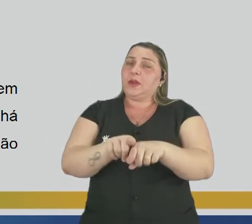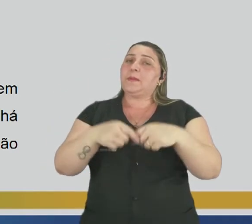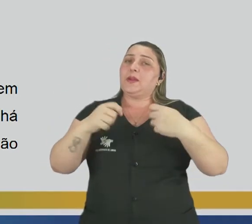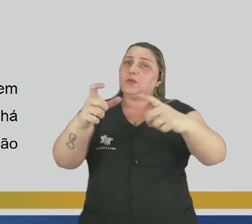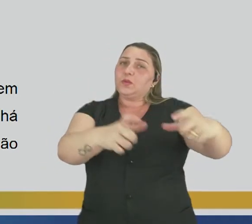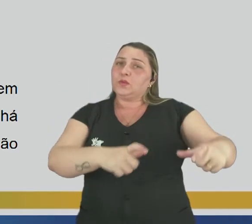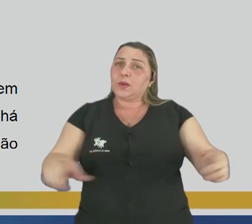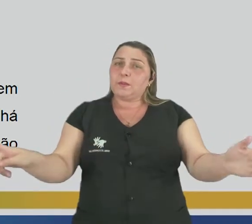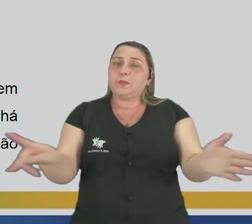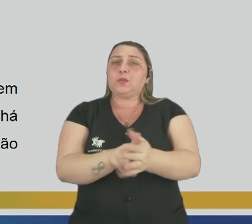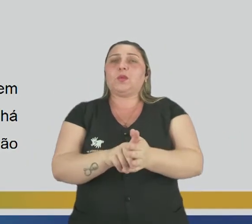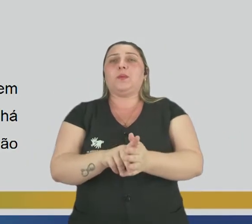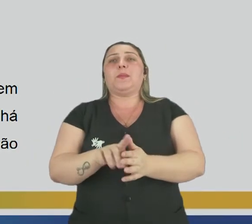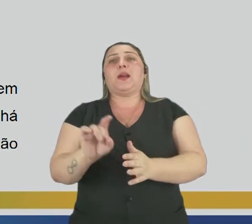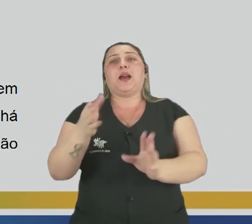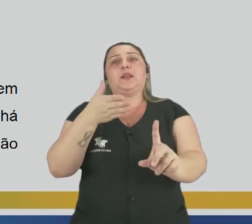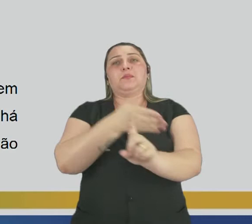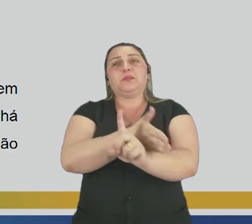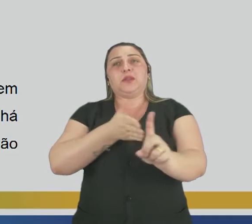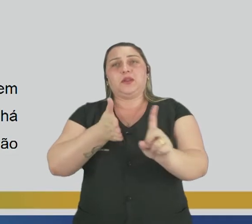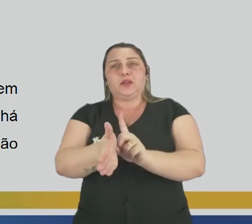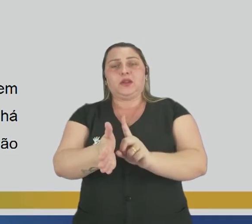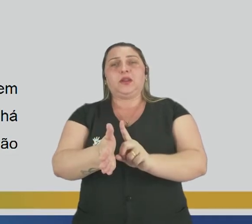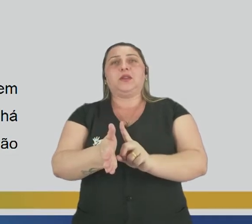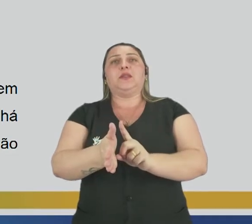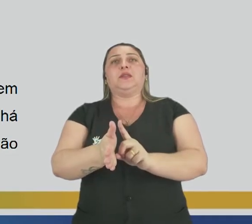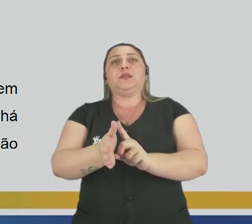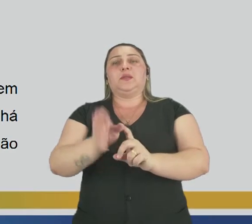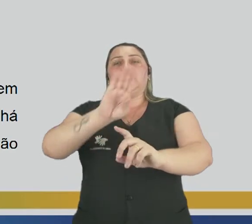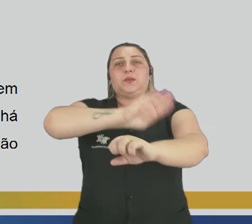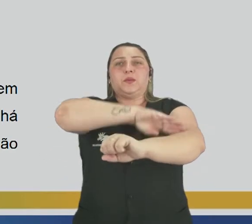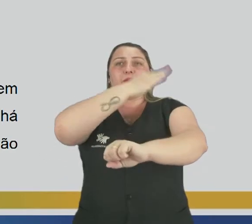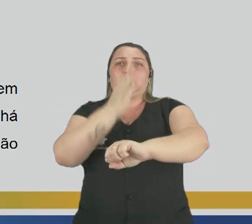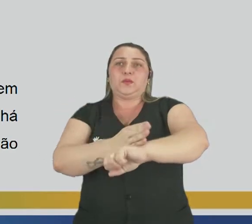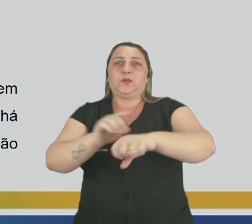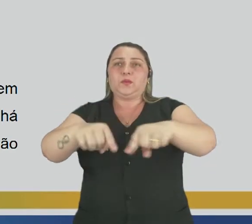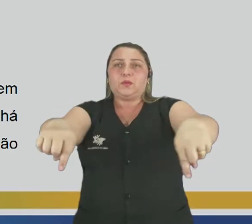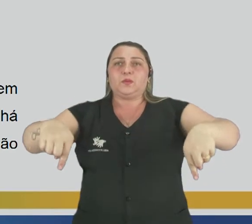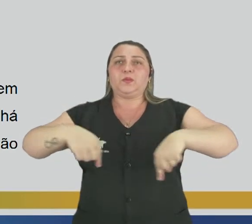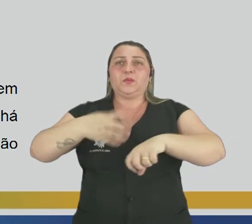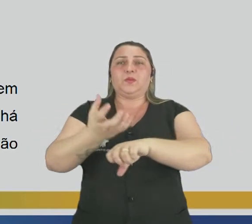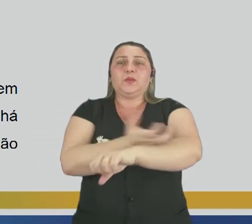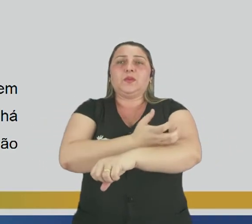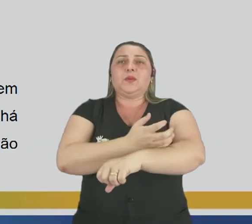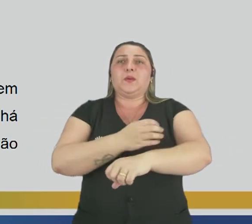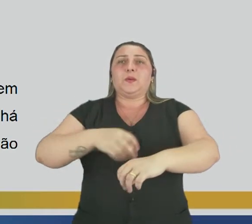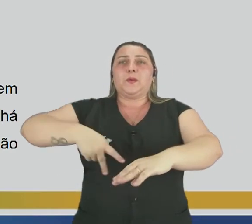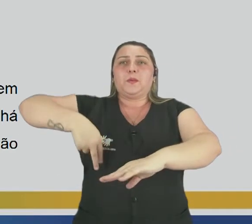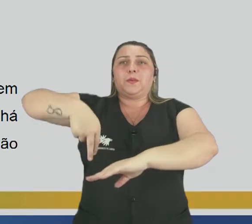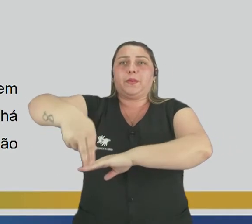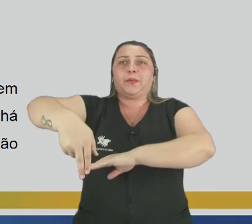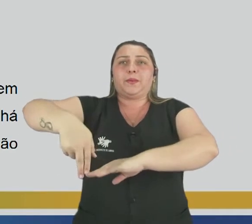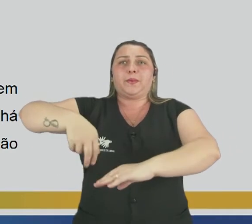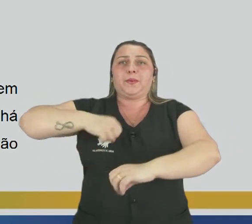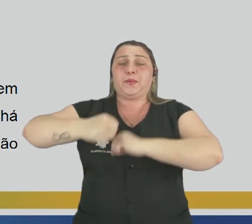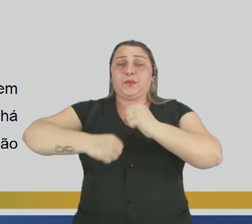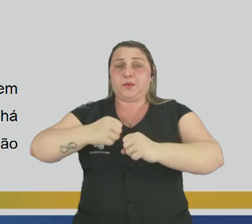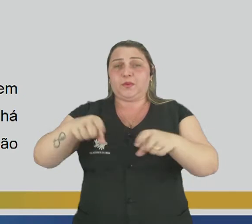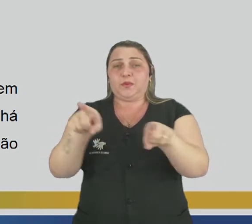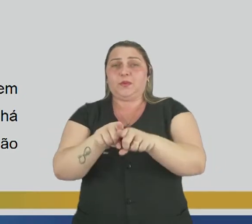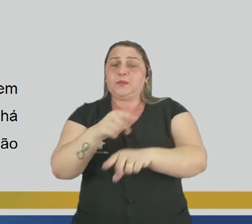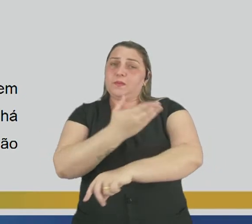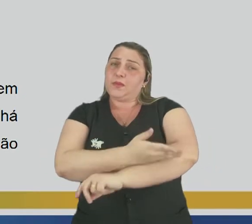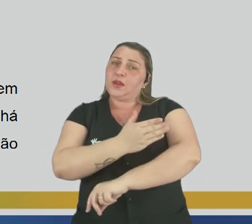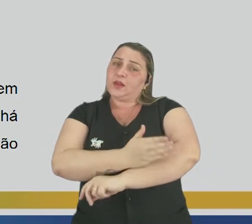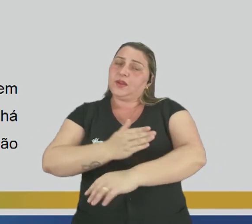local adequado para cada modalidade de esporte, como ginásios, campos de futebol, pistas de corrida, entre outros. Para a